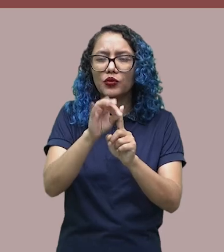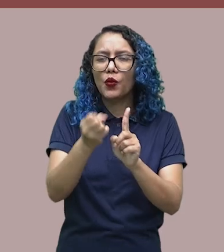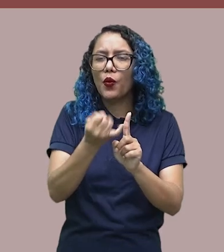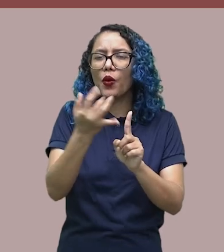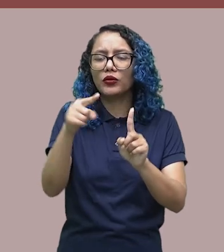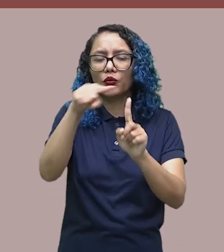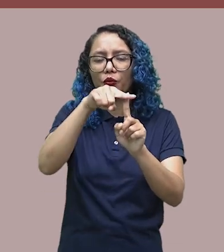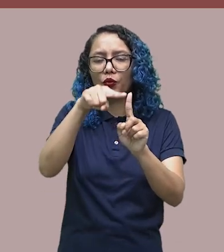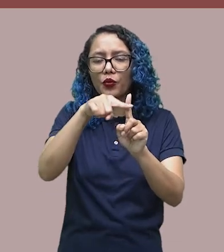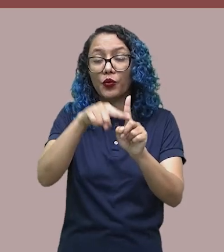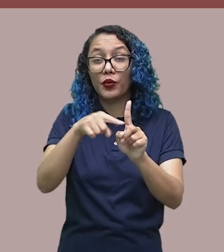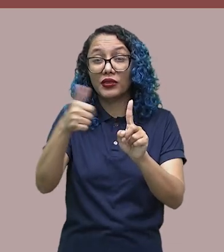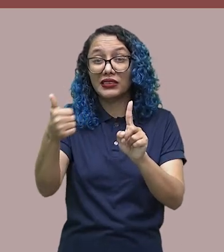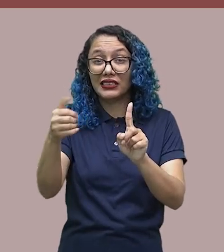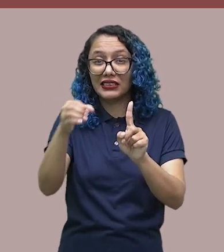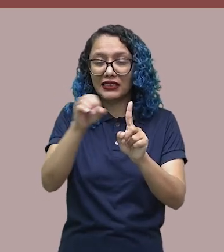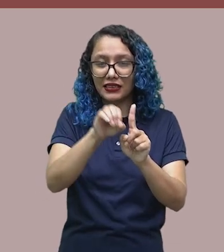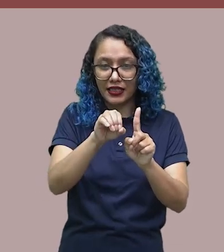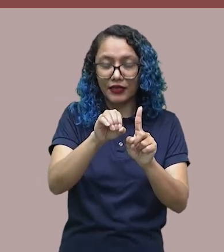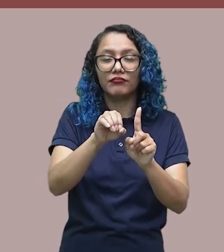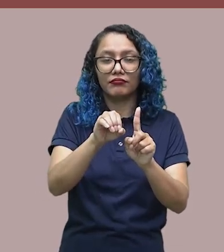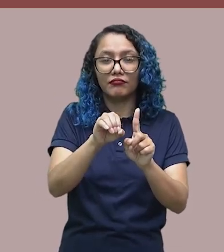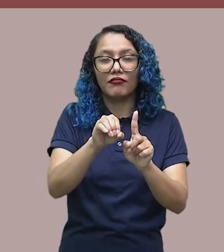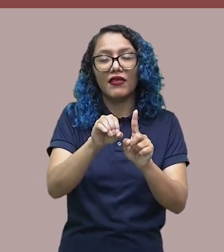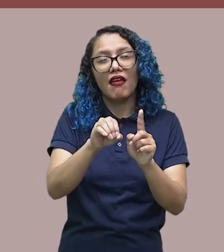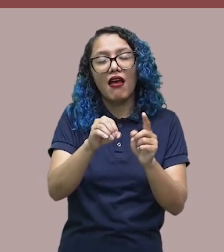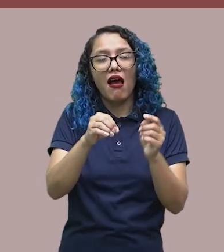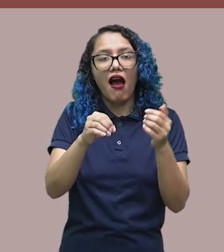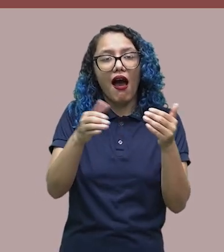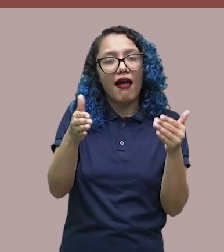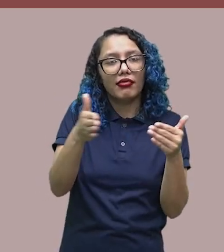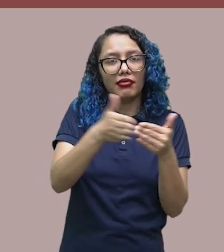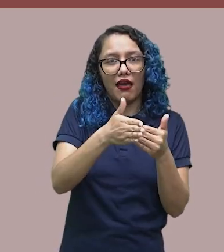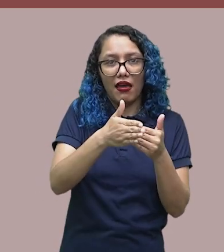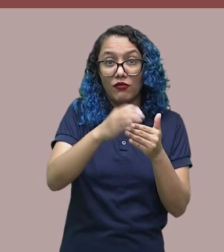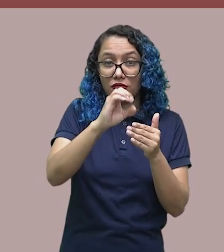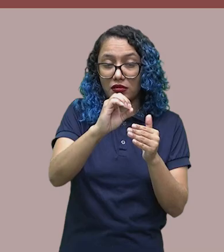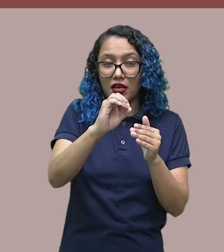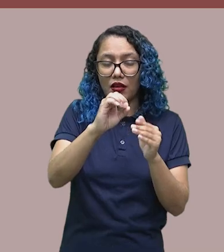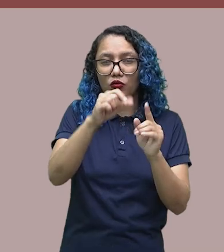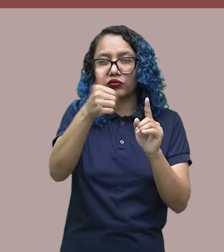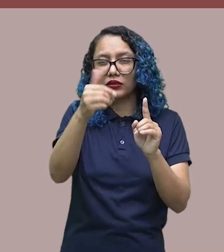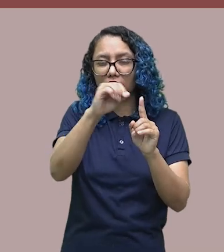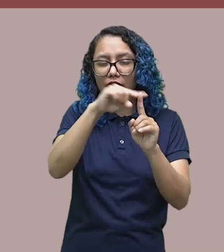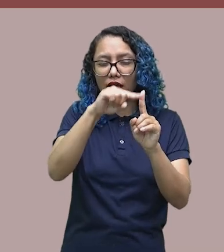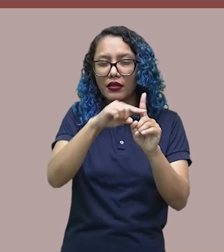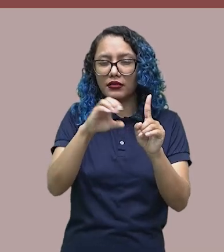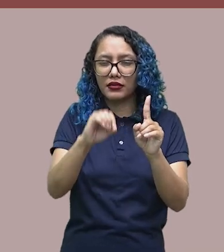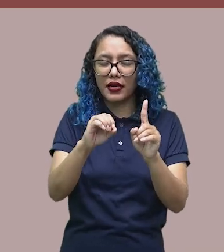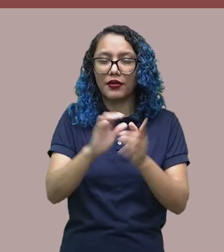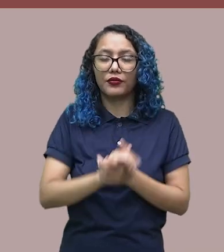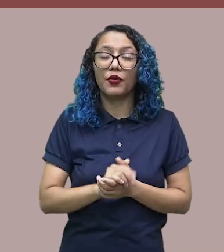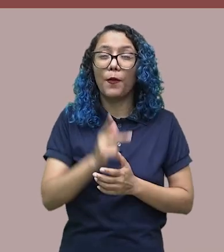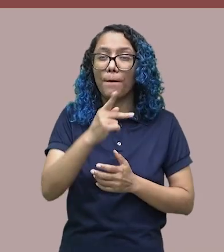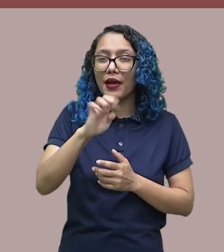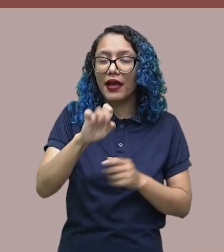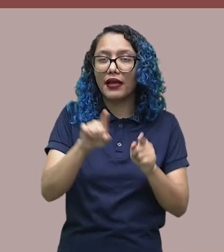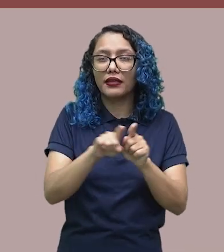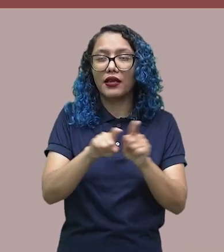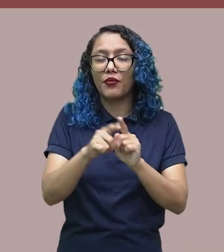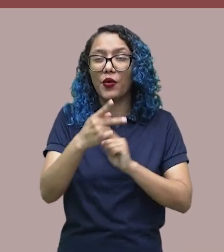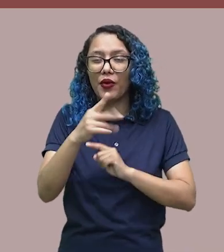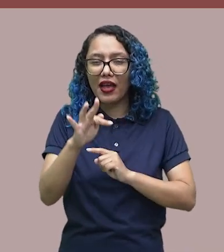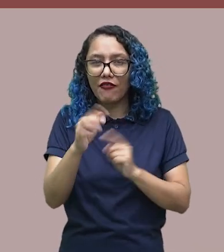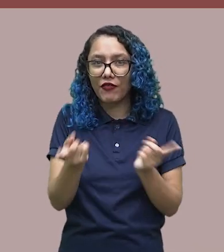100 intervalos, de 100 graus Celsius a 0 graus Celsius, com o ponto de fusão e ebulição da água